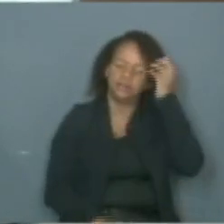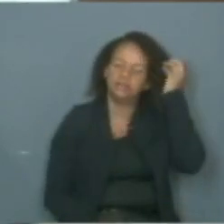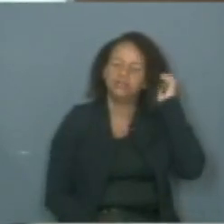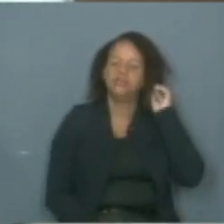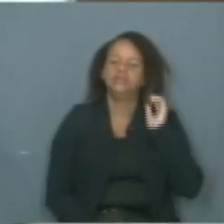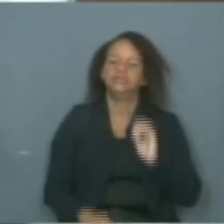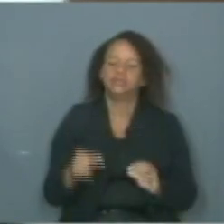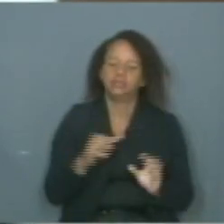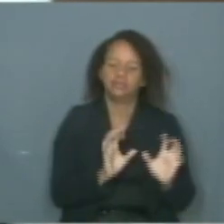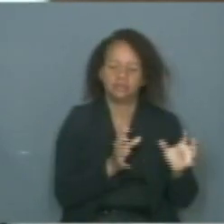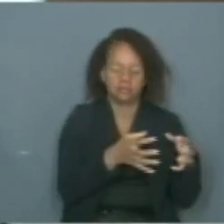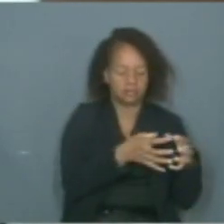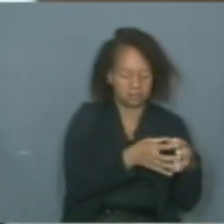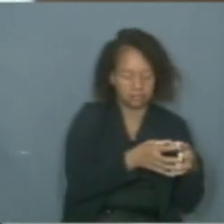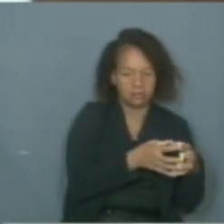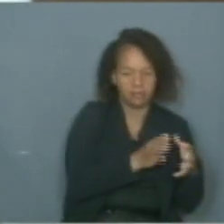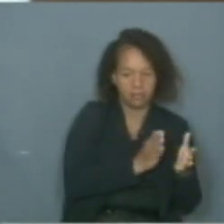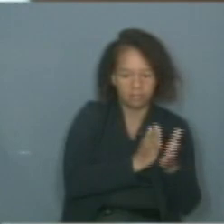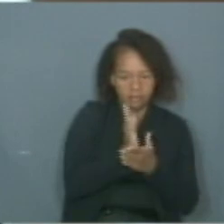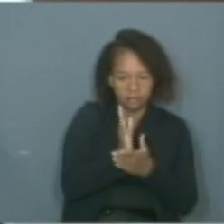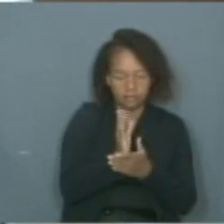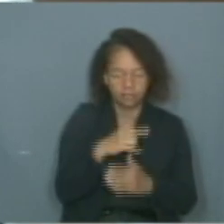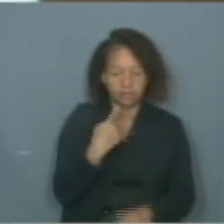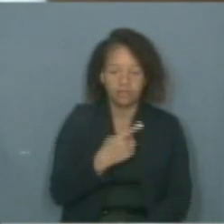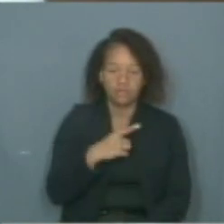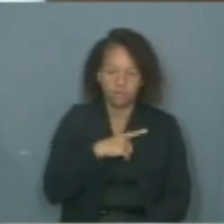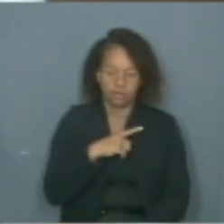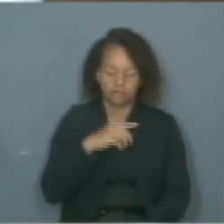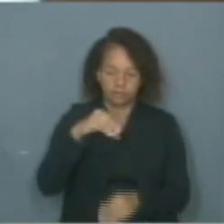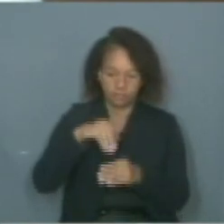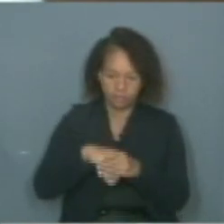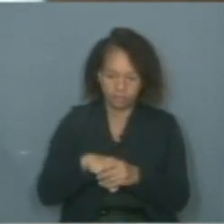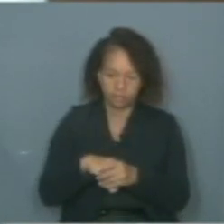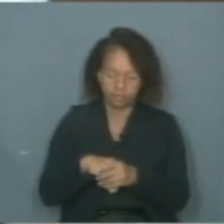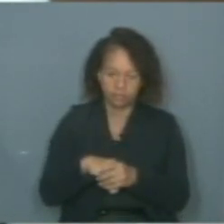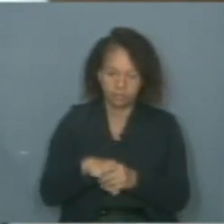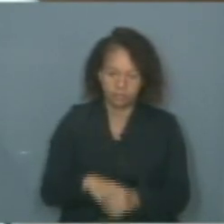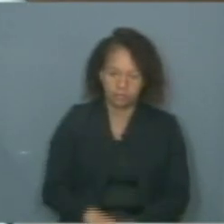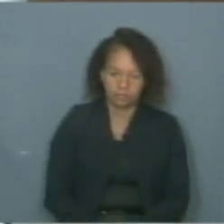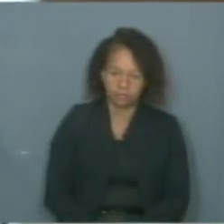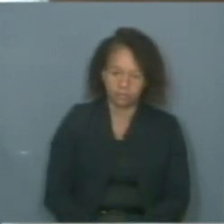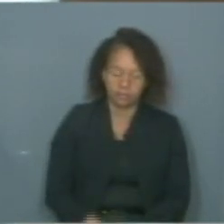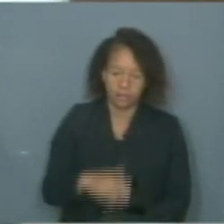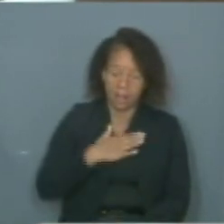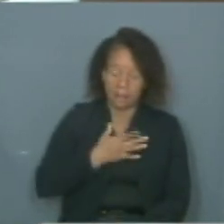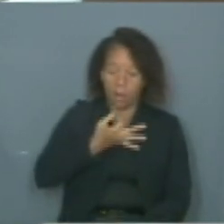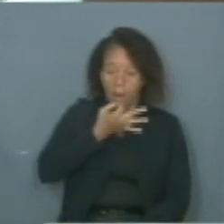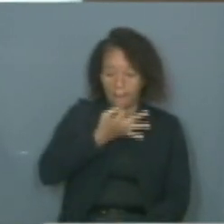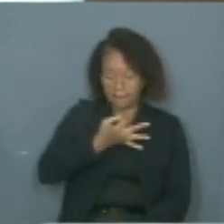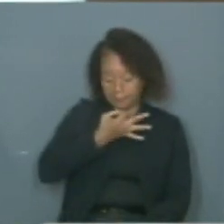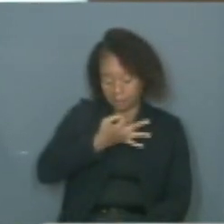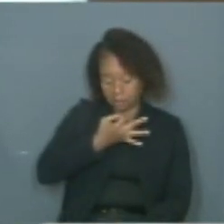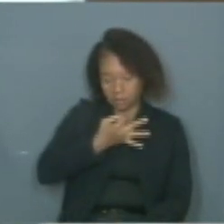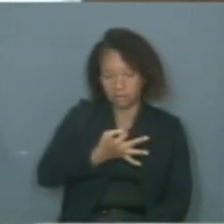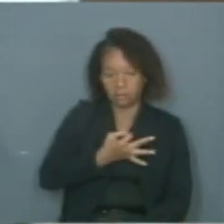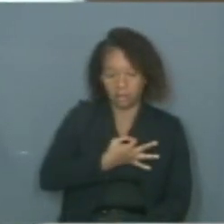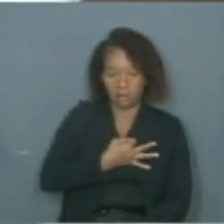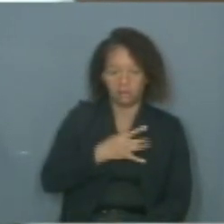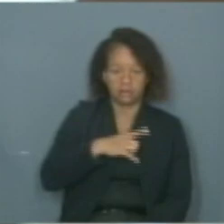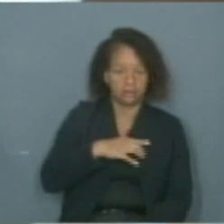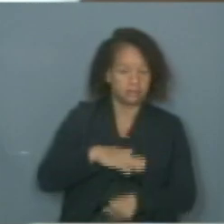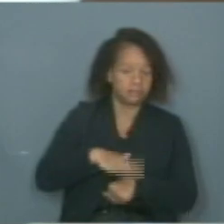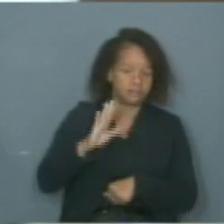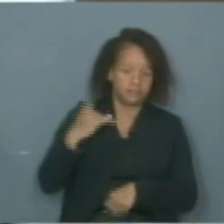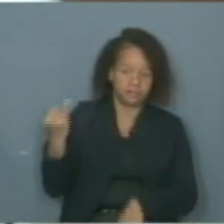Passa-se pelas comissões e o que nós temos dentro dessa campanha, e que, na minha opinião, é o que tem de